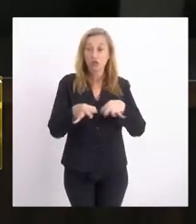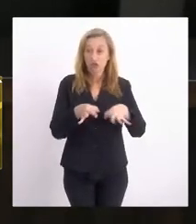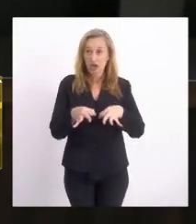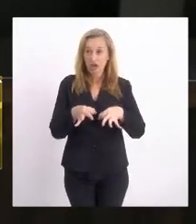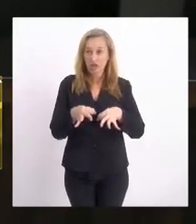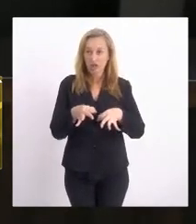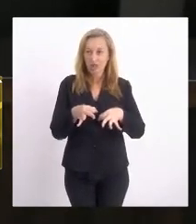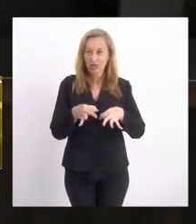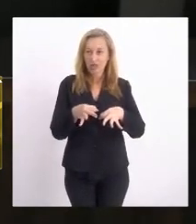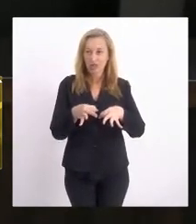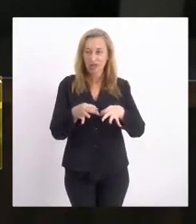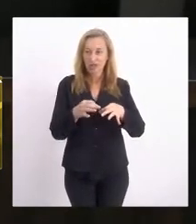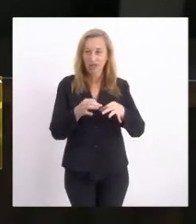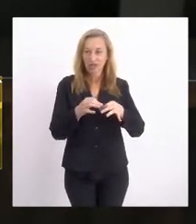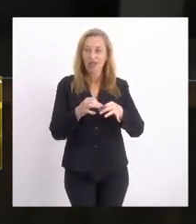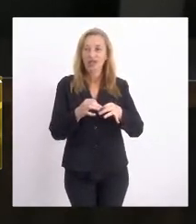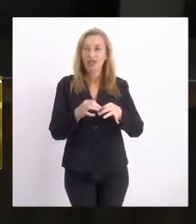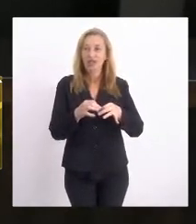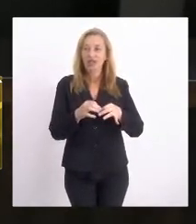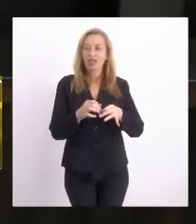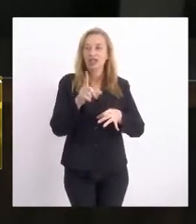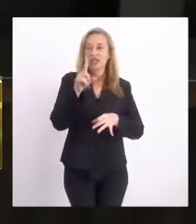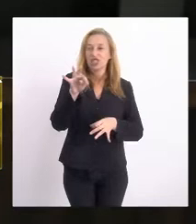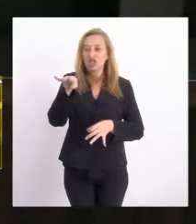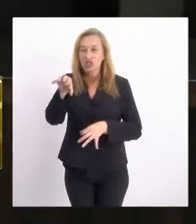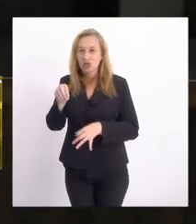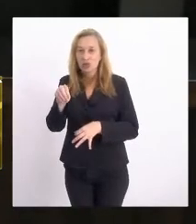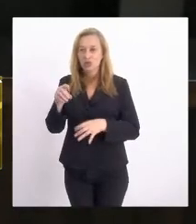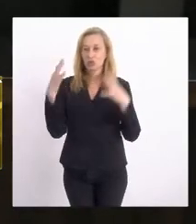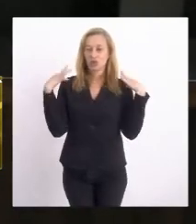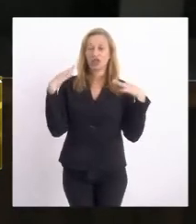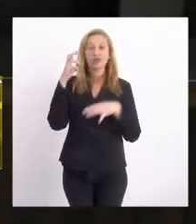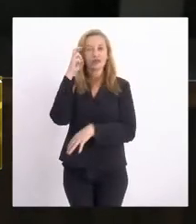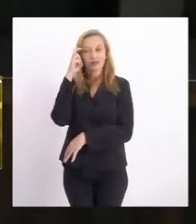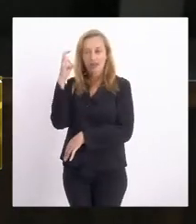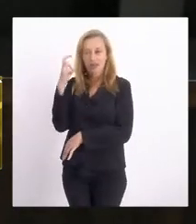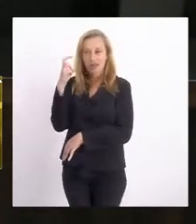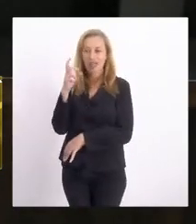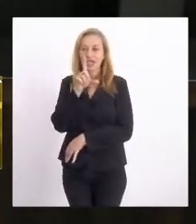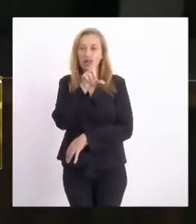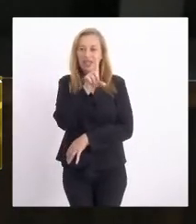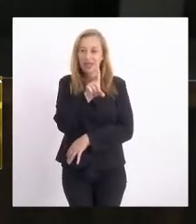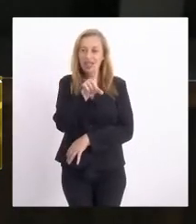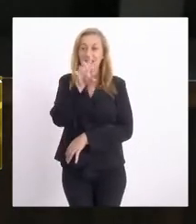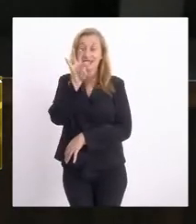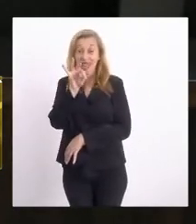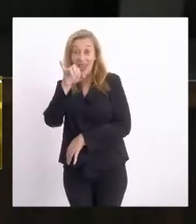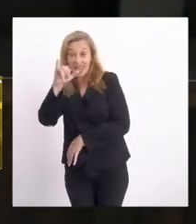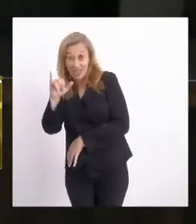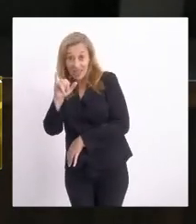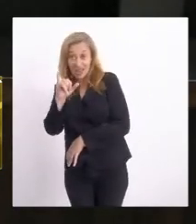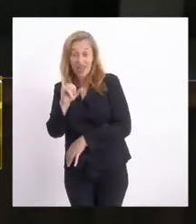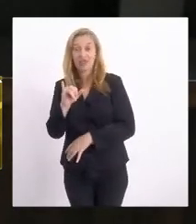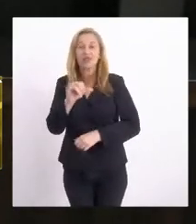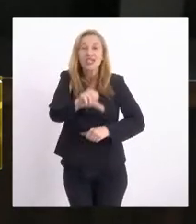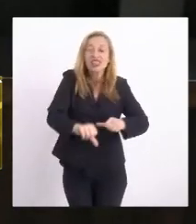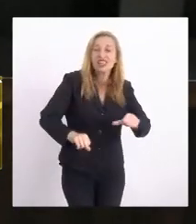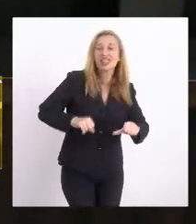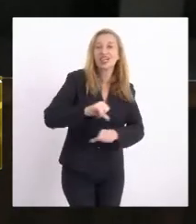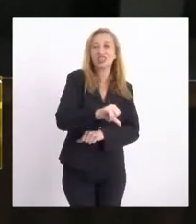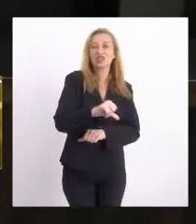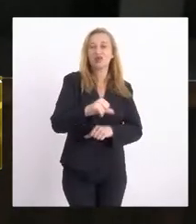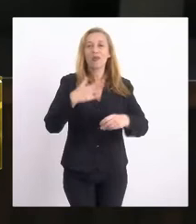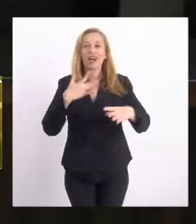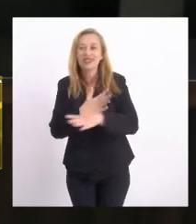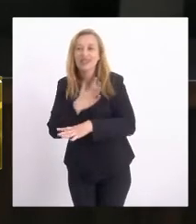destino turísticos inteligentes o de t.i. o detalhe busca de forma Pioneira transformar